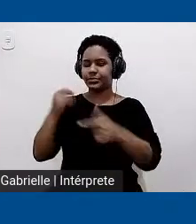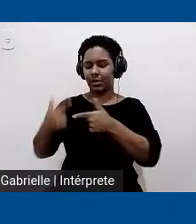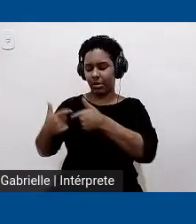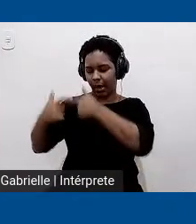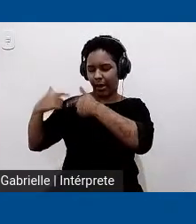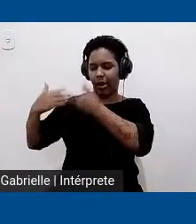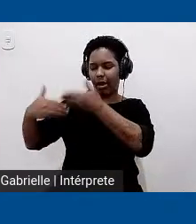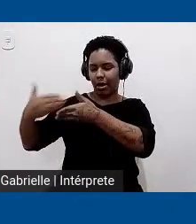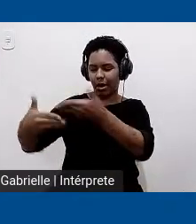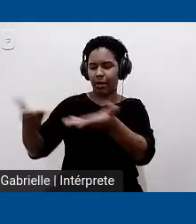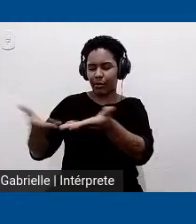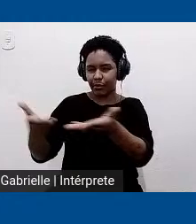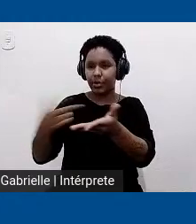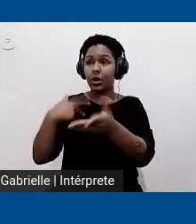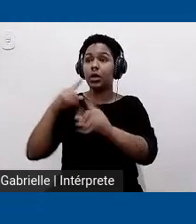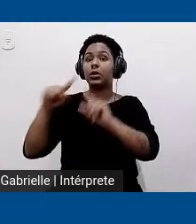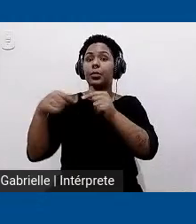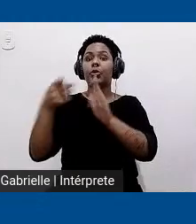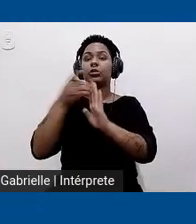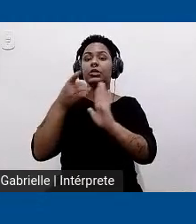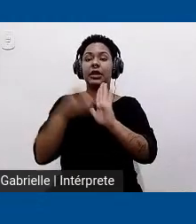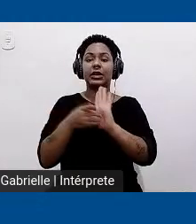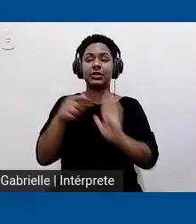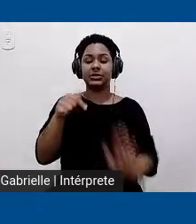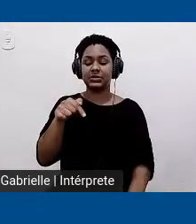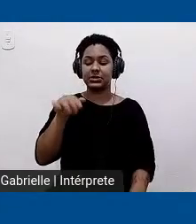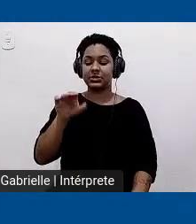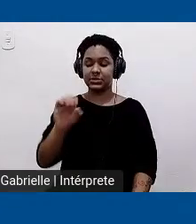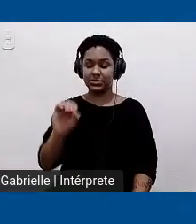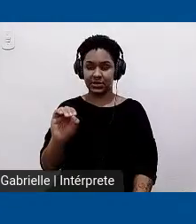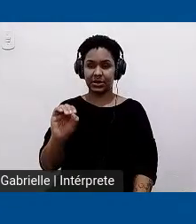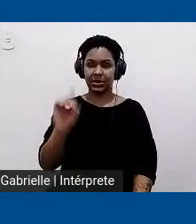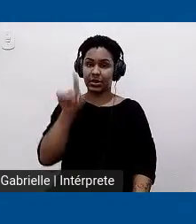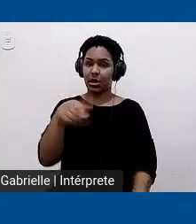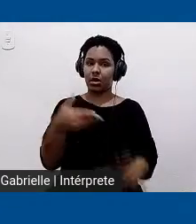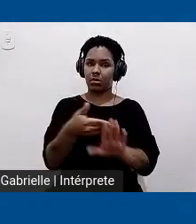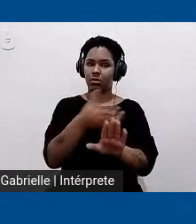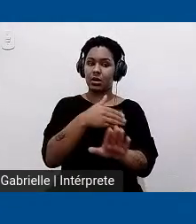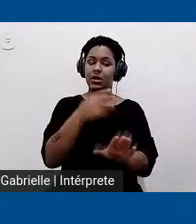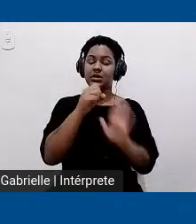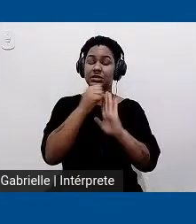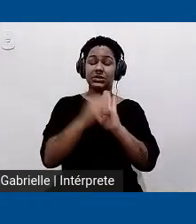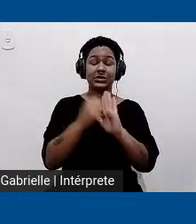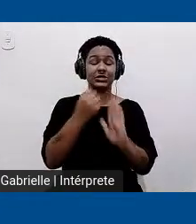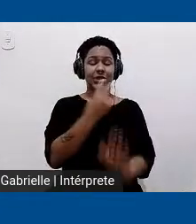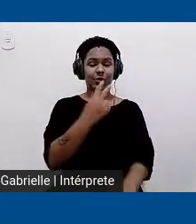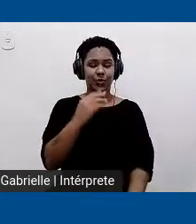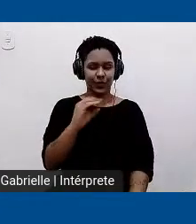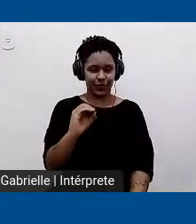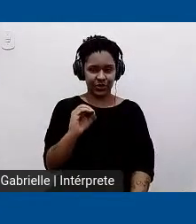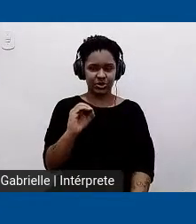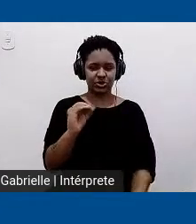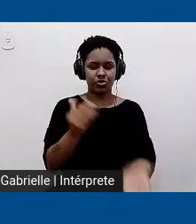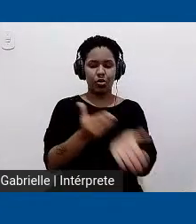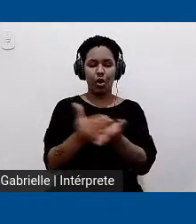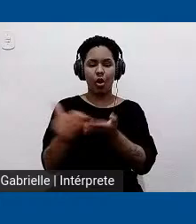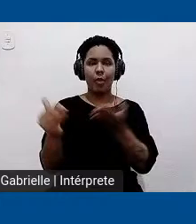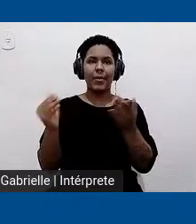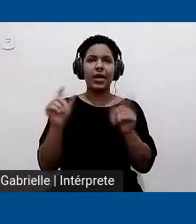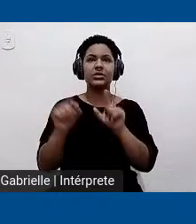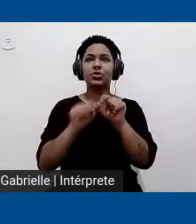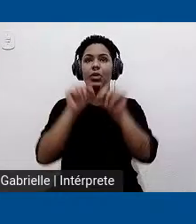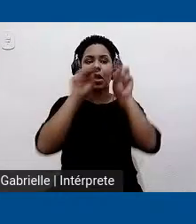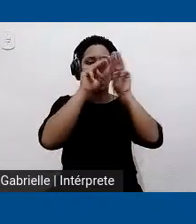de 70, quando começa a haver um 70 do século 20, quando começam a surgir os